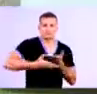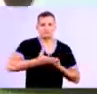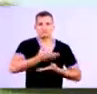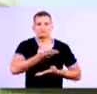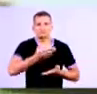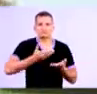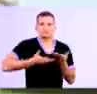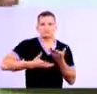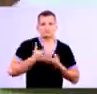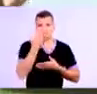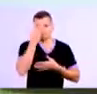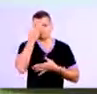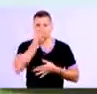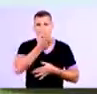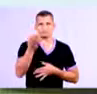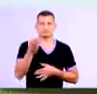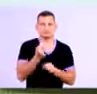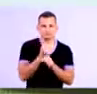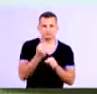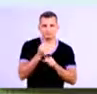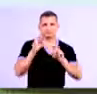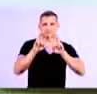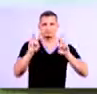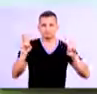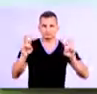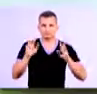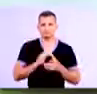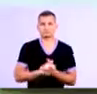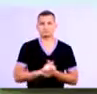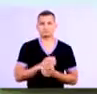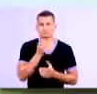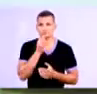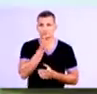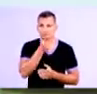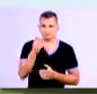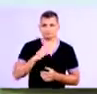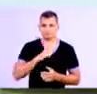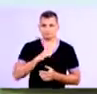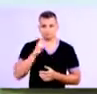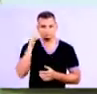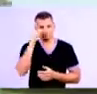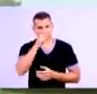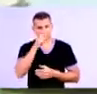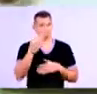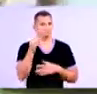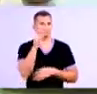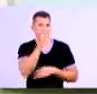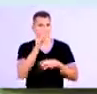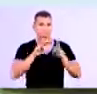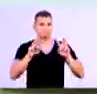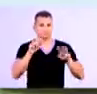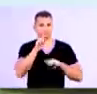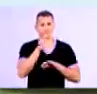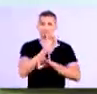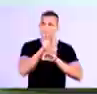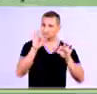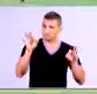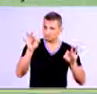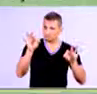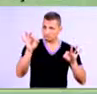com facilidade, vocês construírem sites. Se vocês tiverem realmente dificuldades em trabalhar, aquilo lá é um excelente